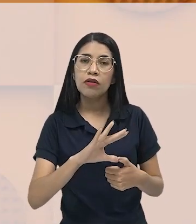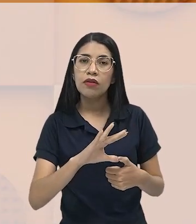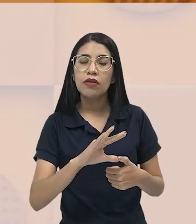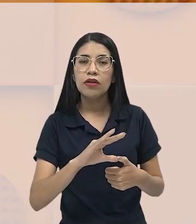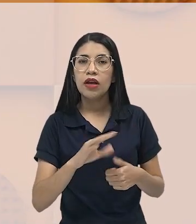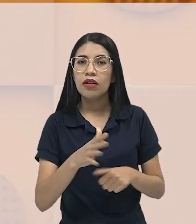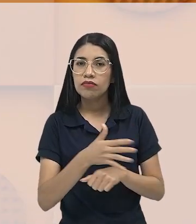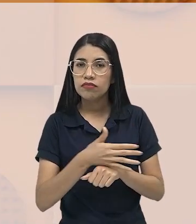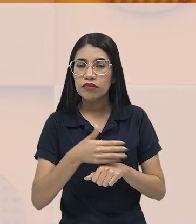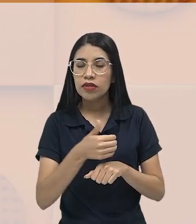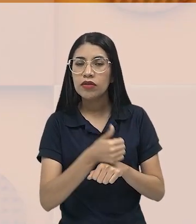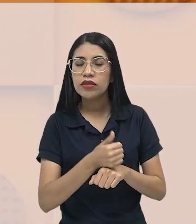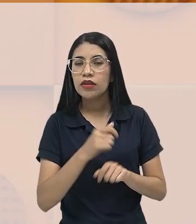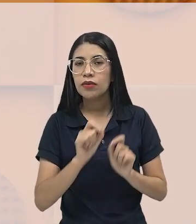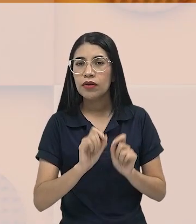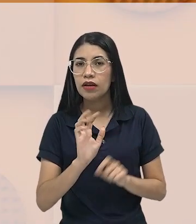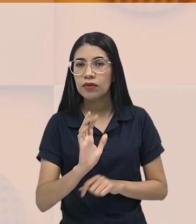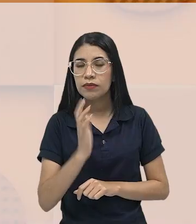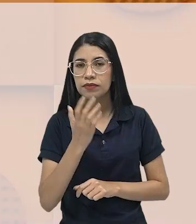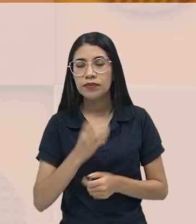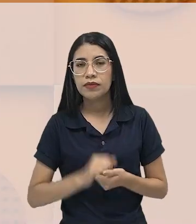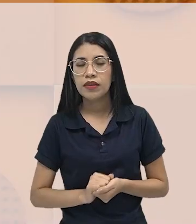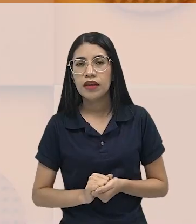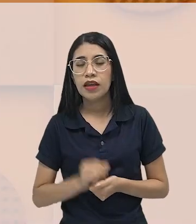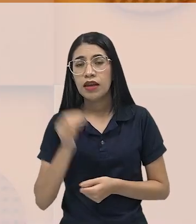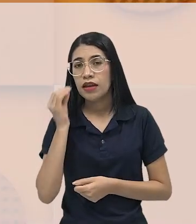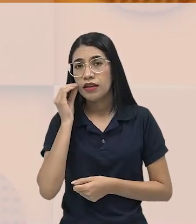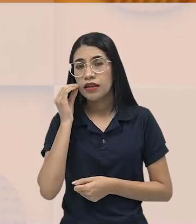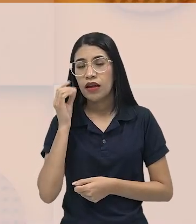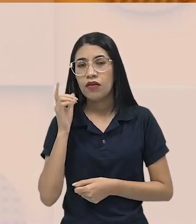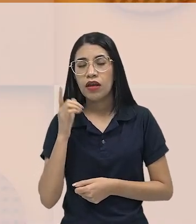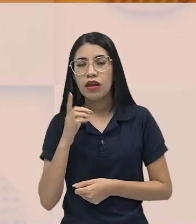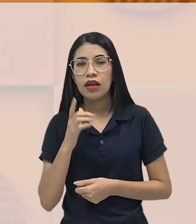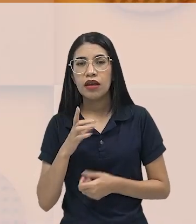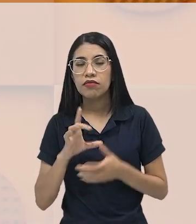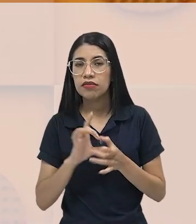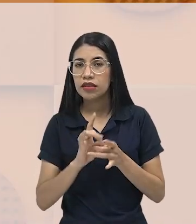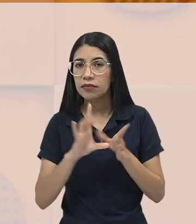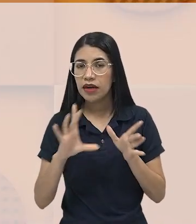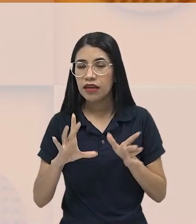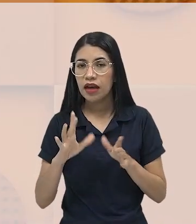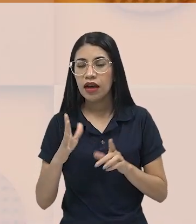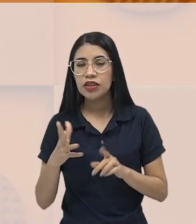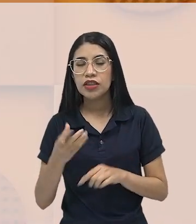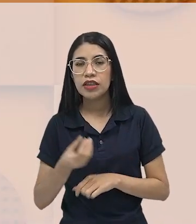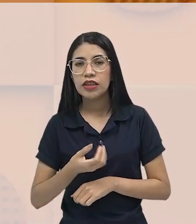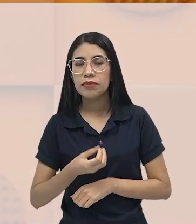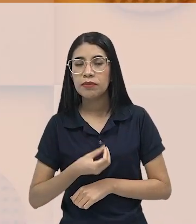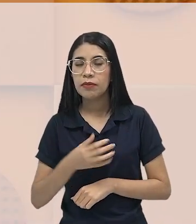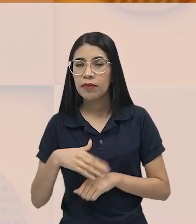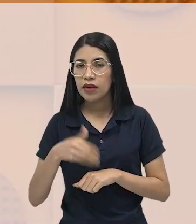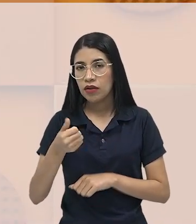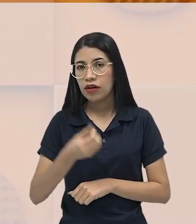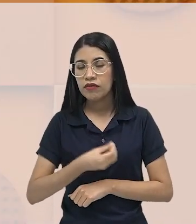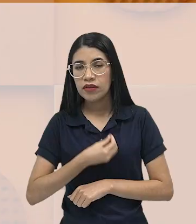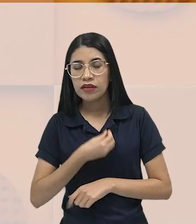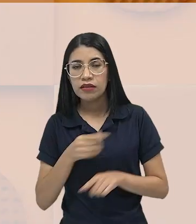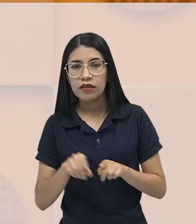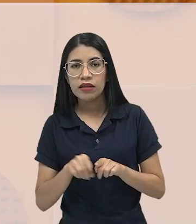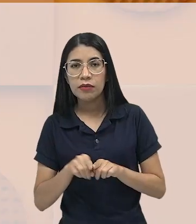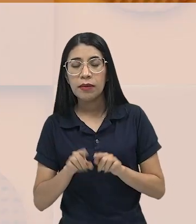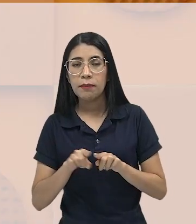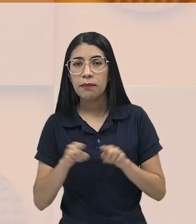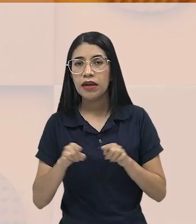vocês, eles vieram aí em busca de liberdade, de maior qualidade de vida, vou já falar sobre isso, mas eles vão se